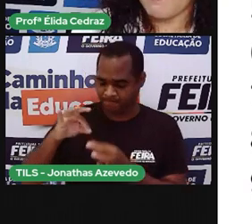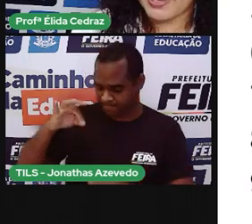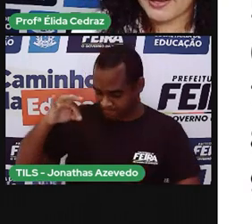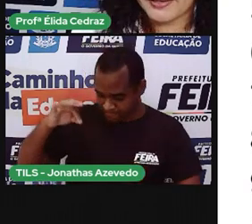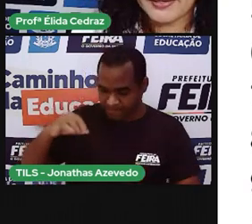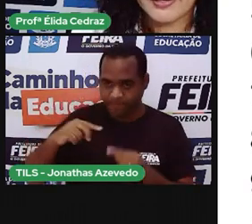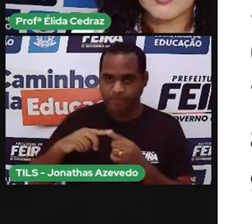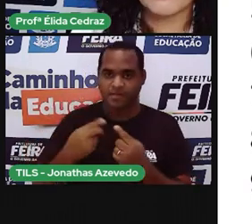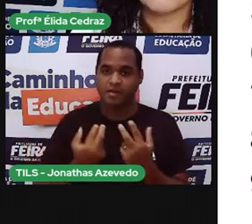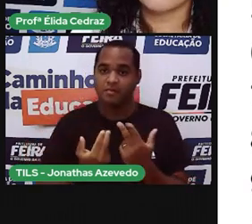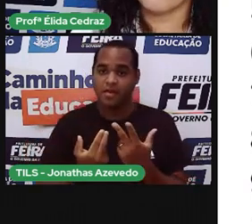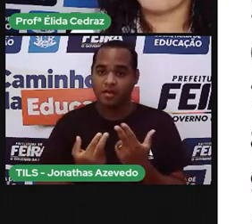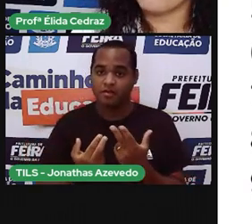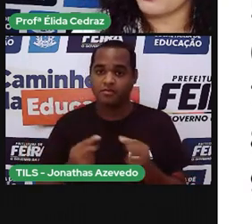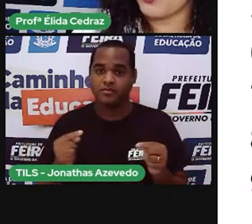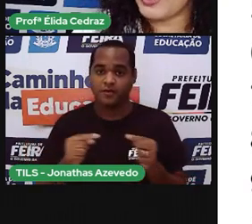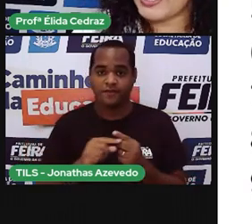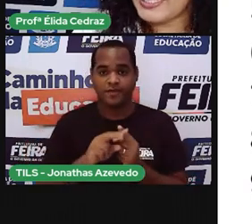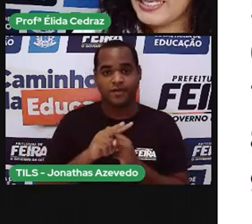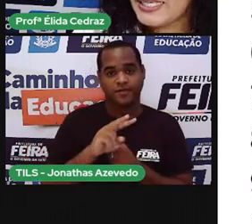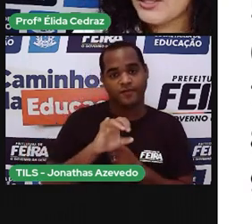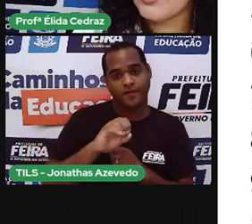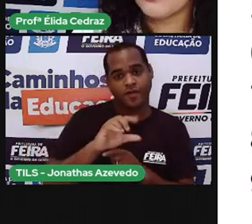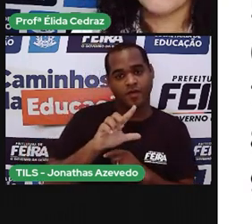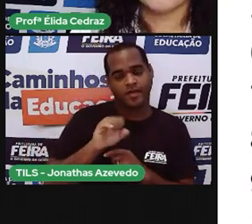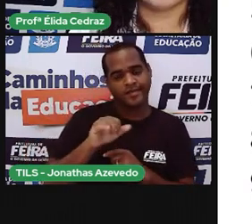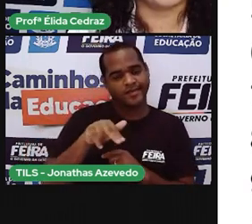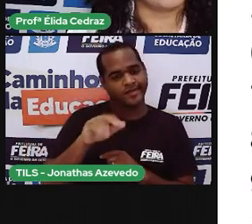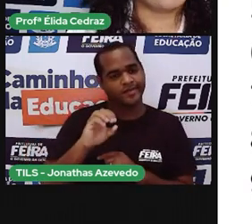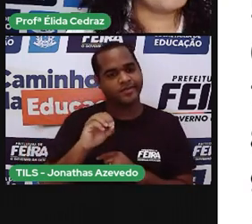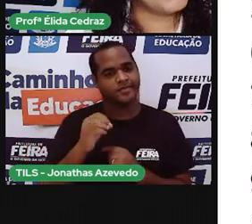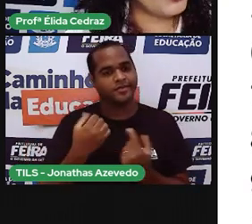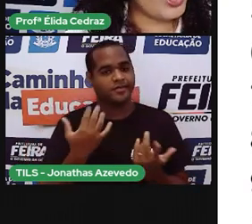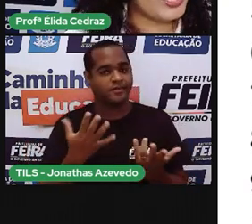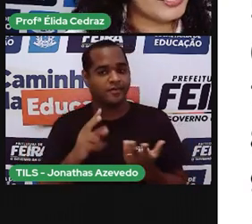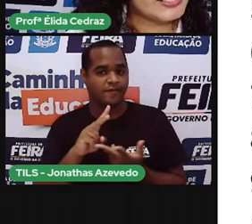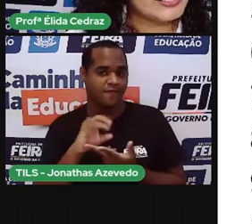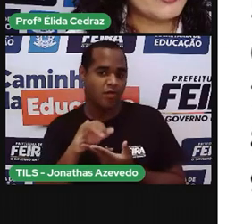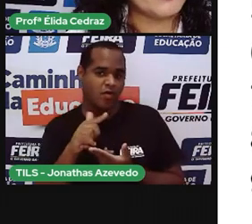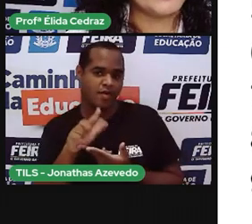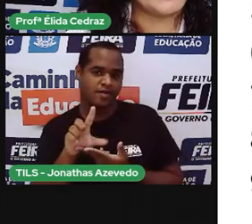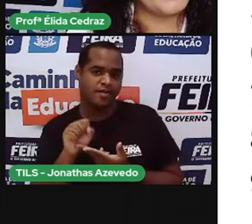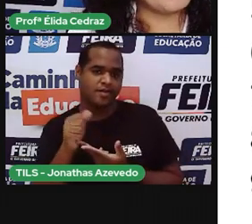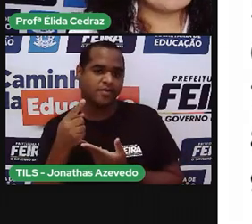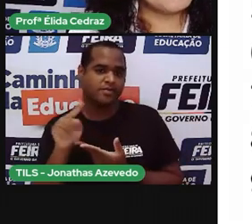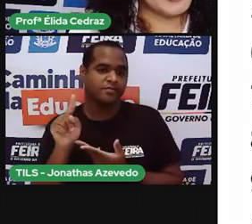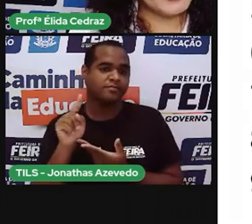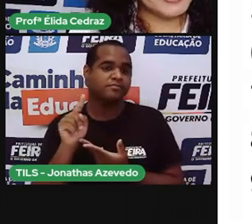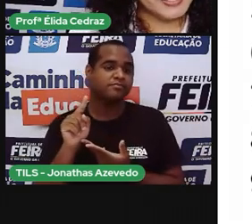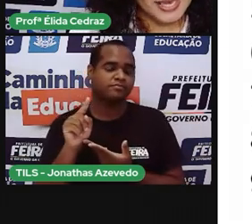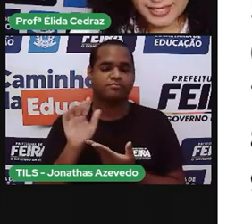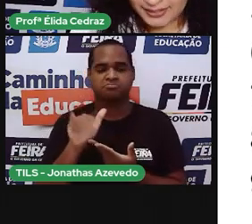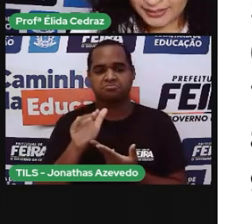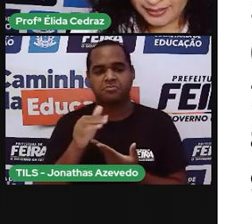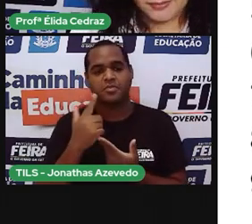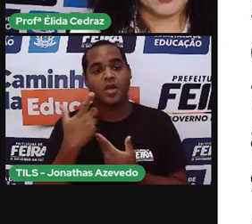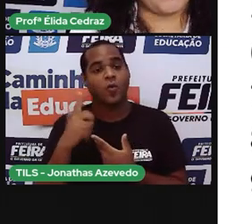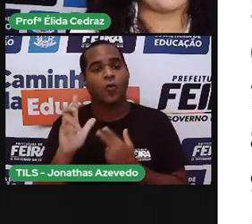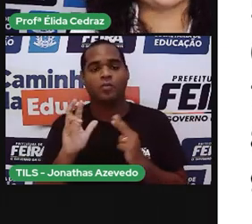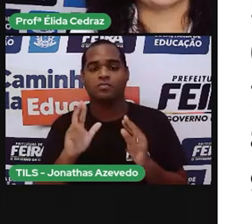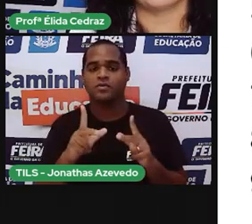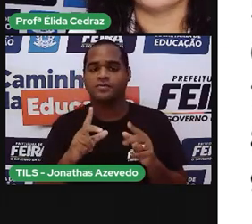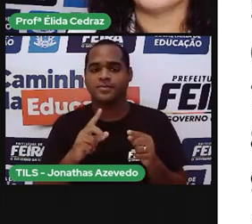como rabecão, como violino, como violão. Mas